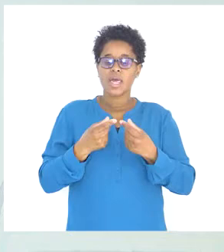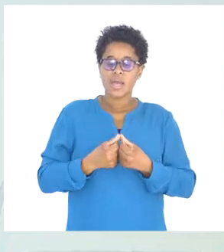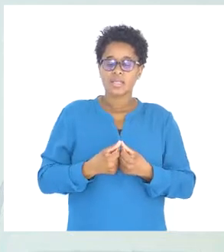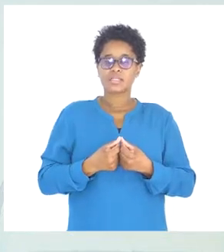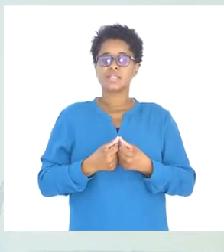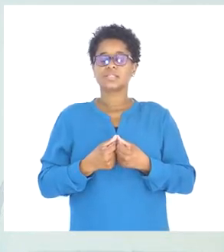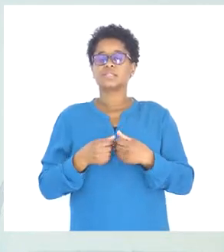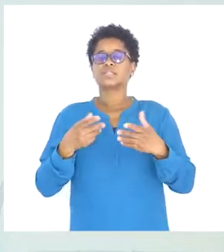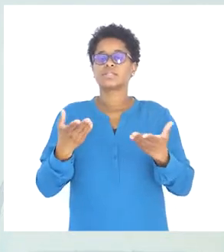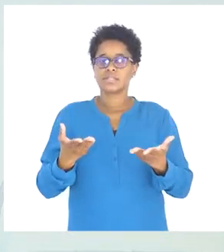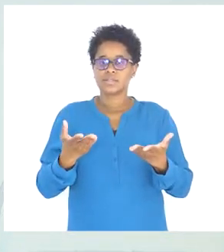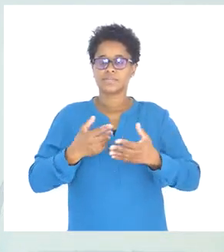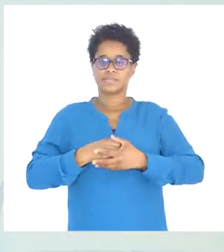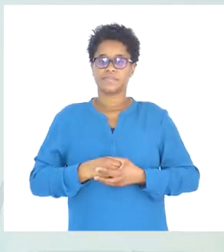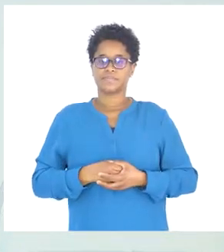quantidade de